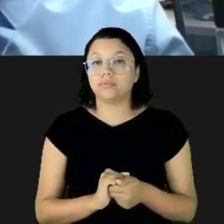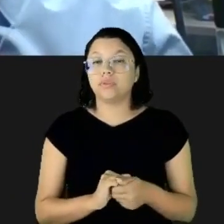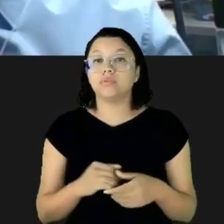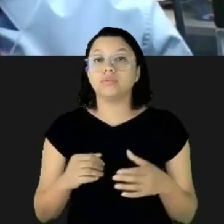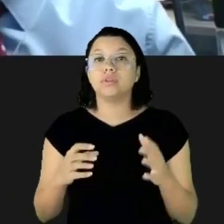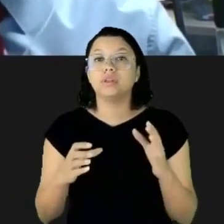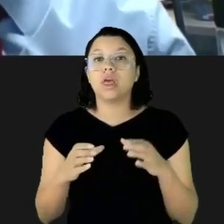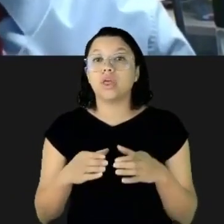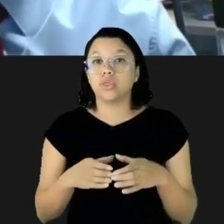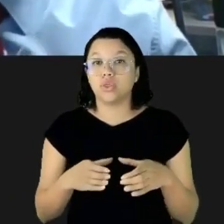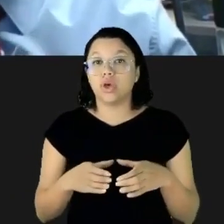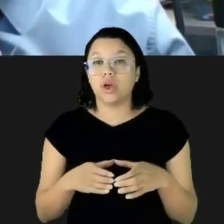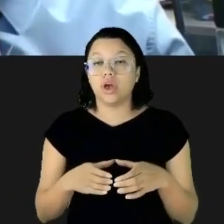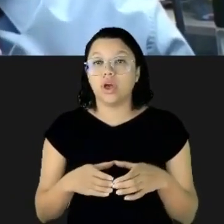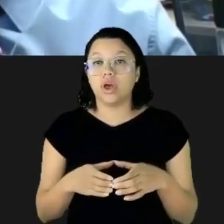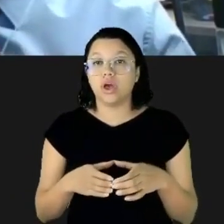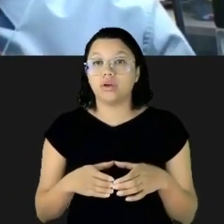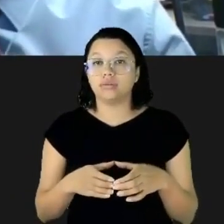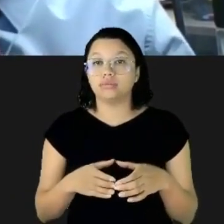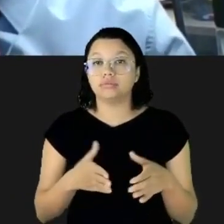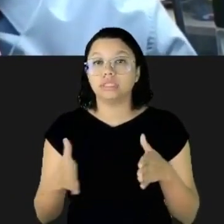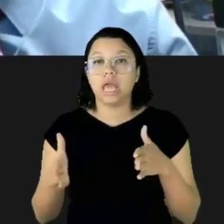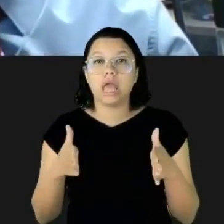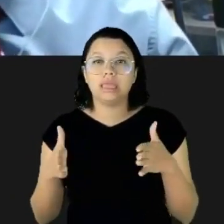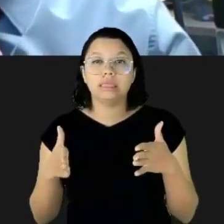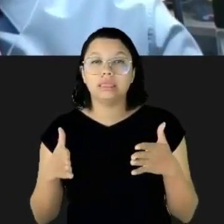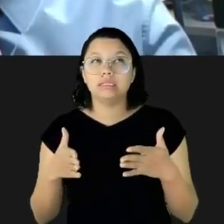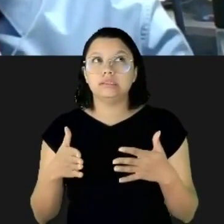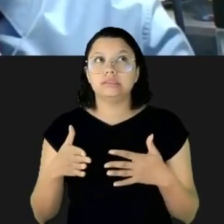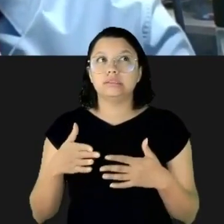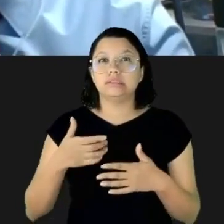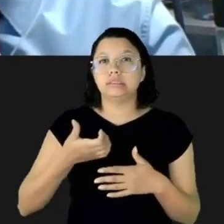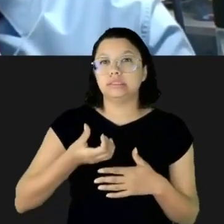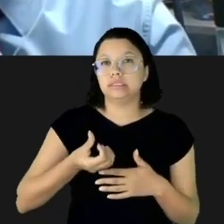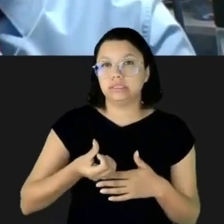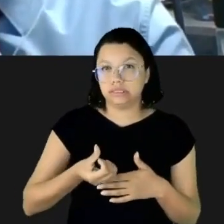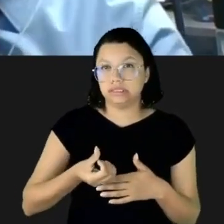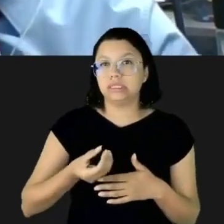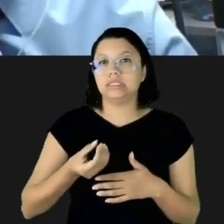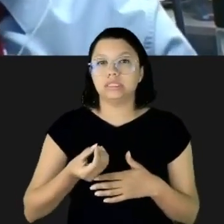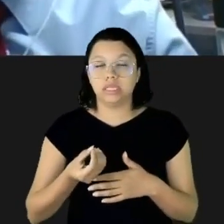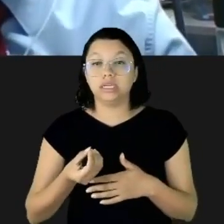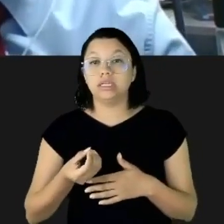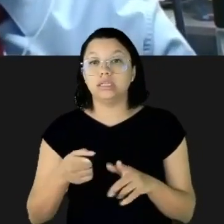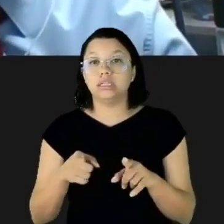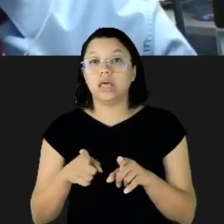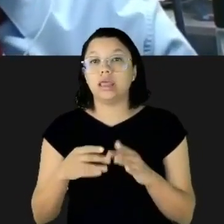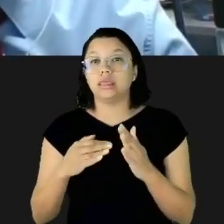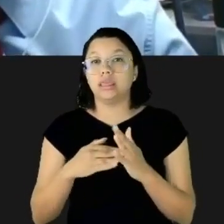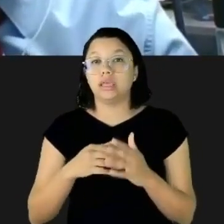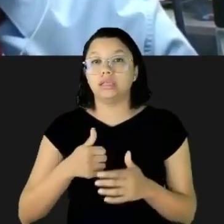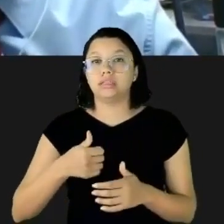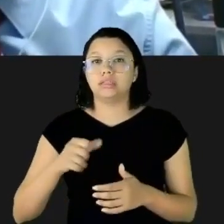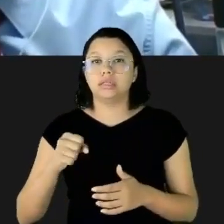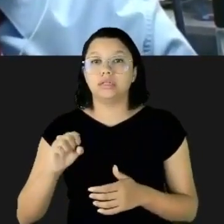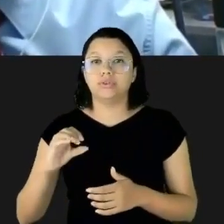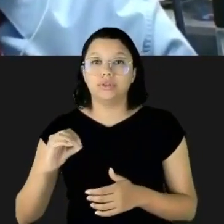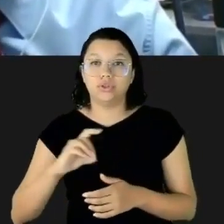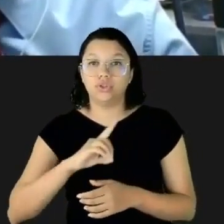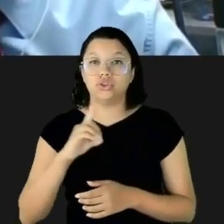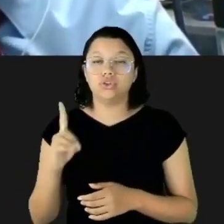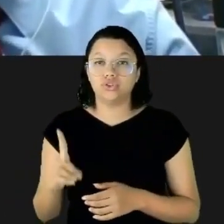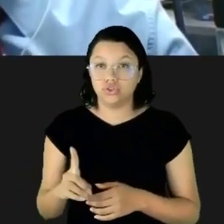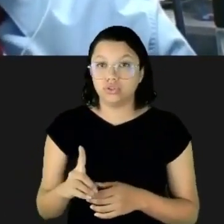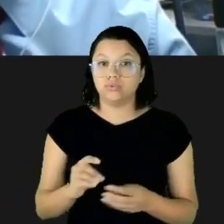na turma entre 60 e 180 dias então você coloca a data inicial